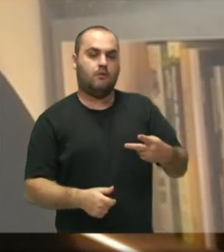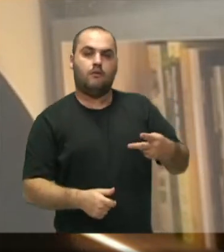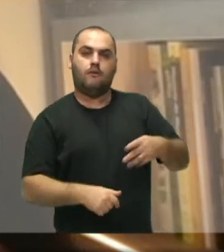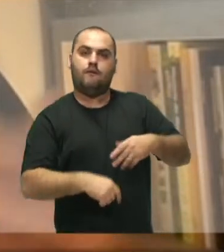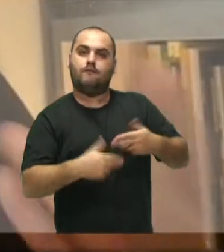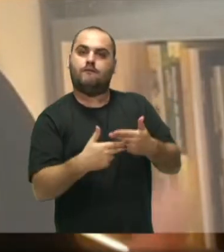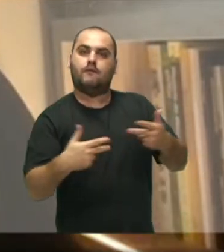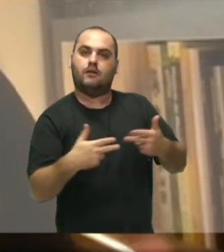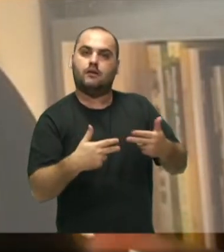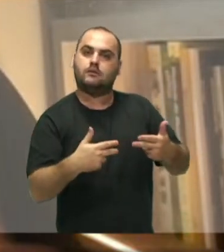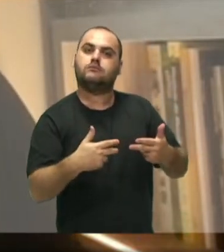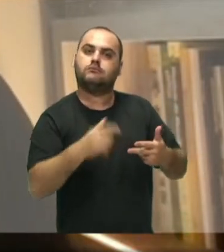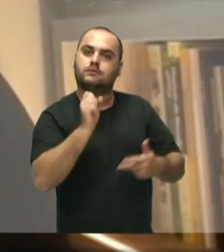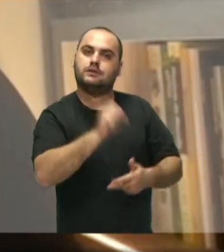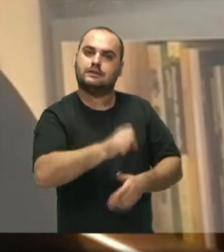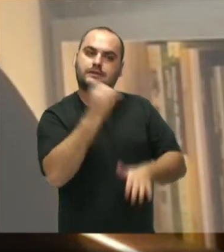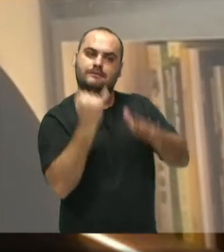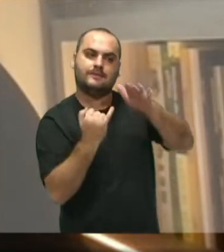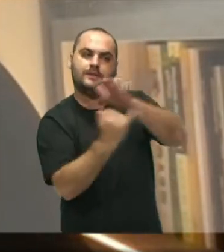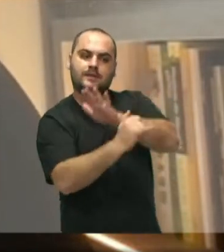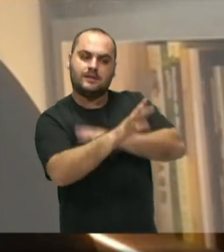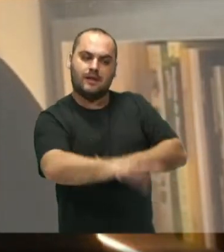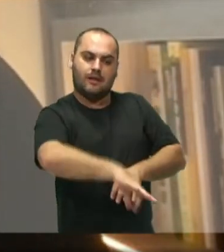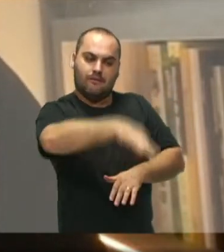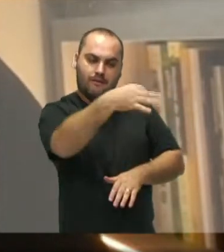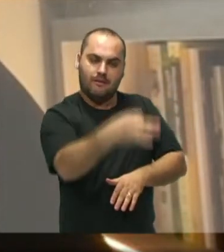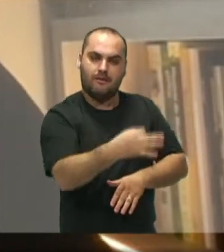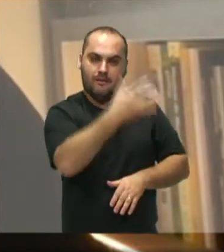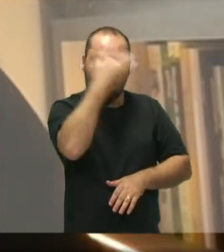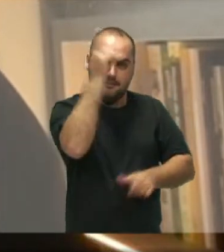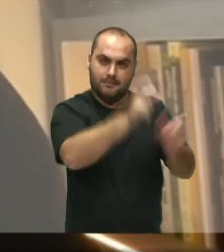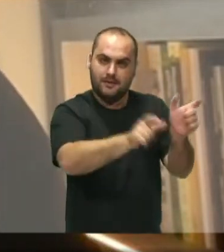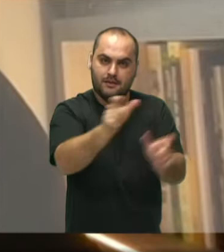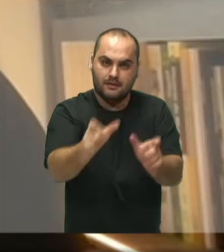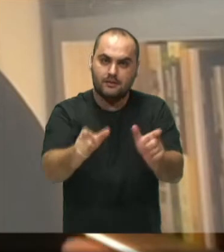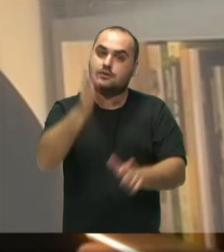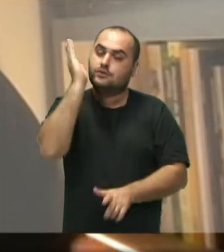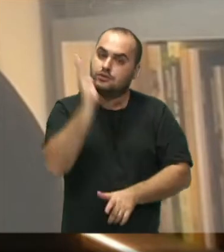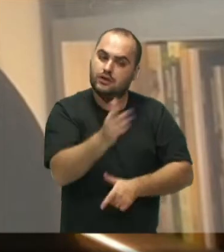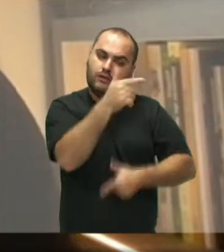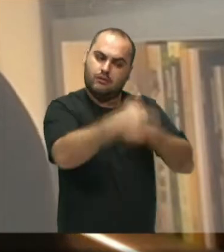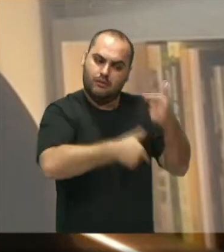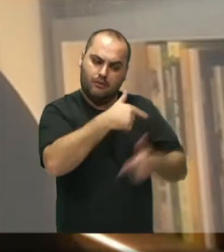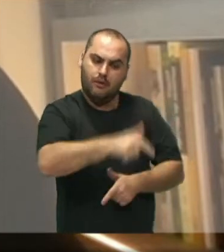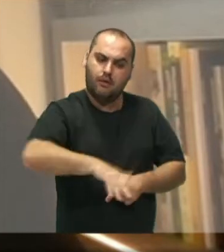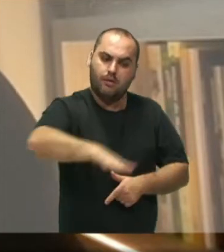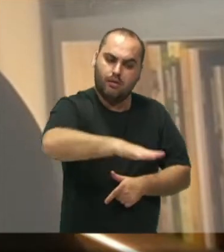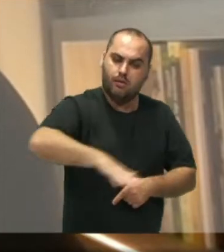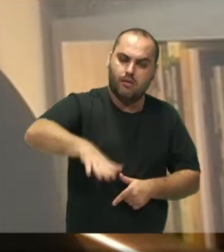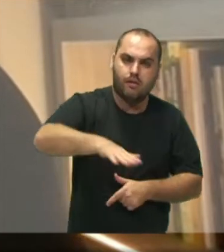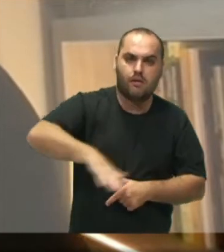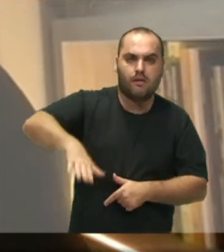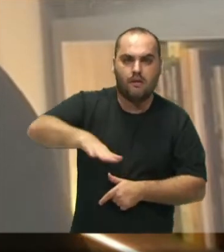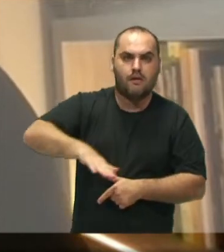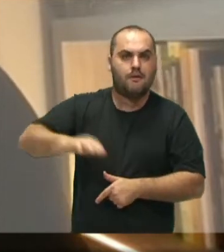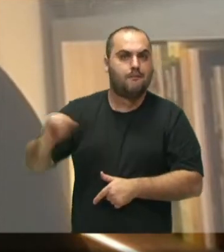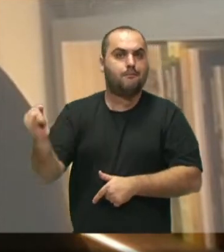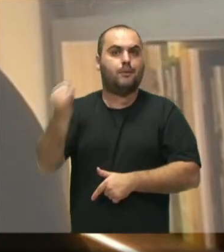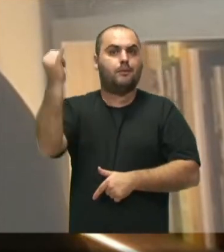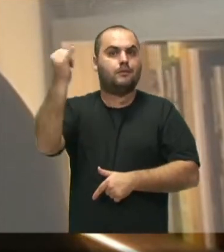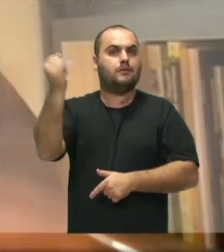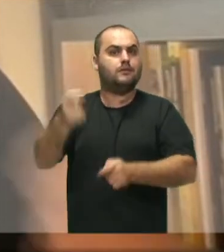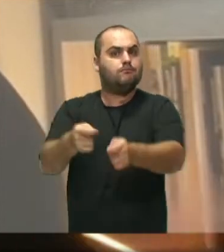temos investido muito na qualificação das pessoas nós temos trabalhado setores fundamentais da economia